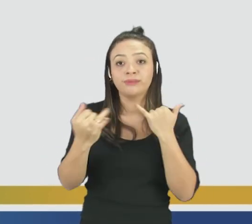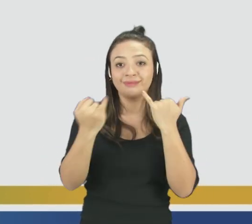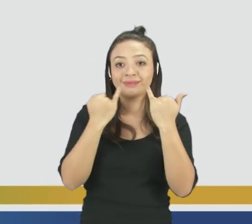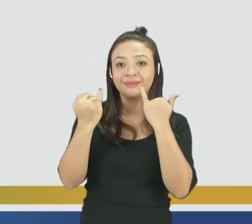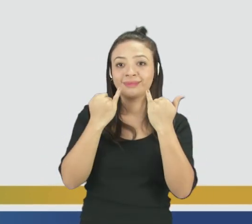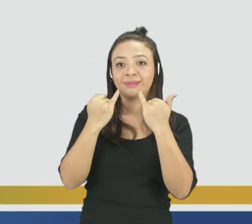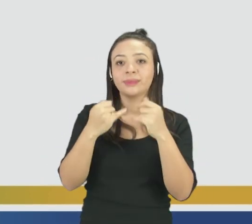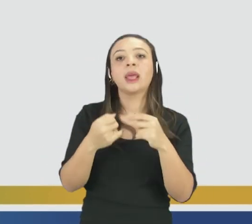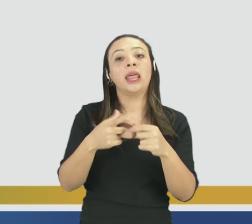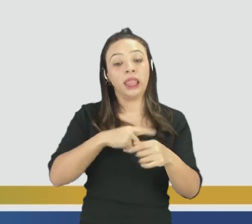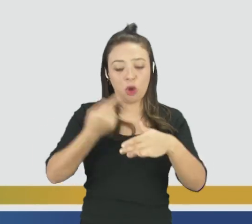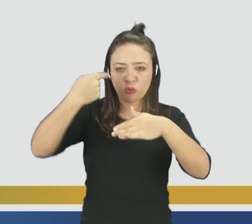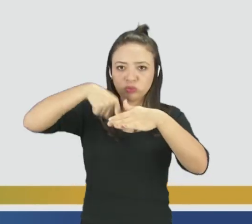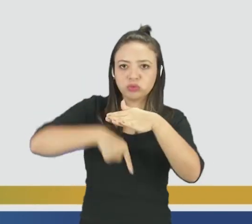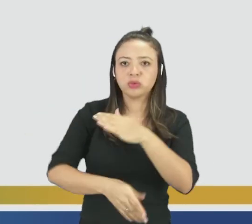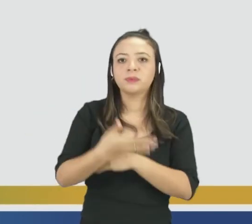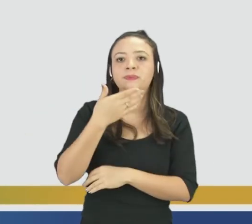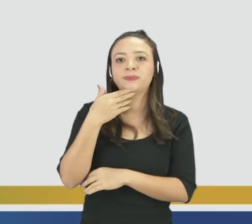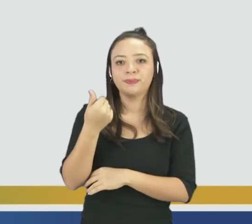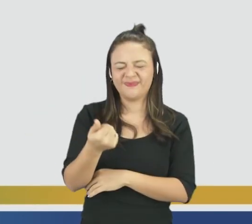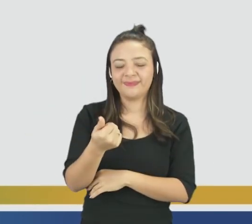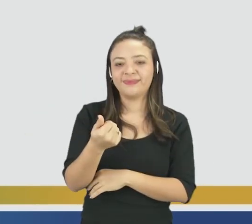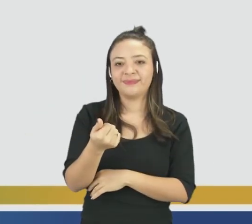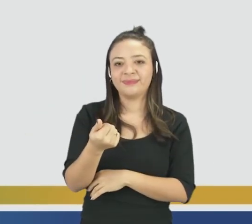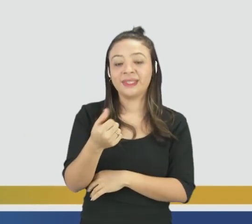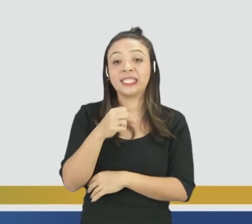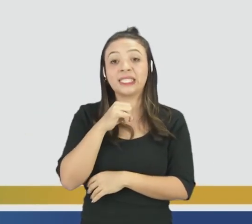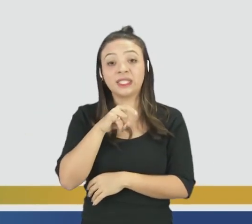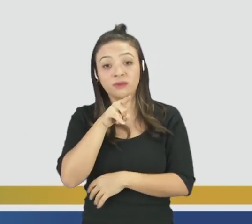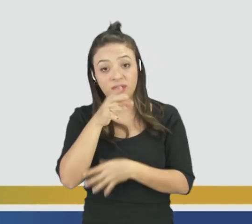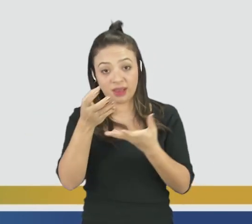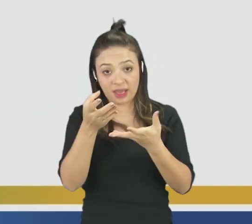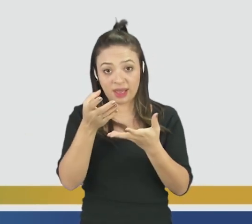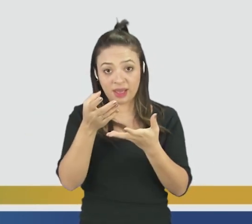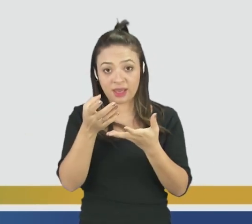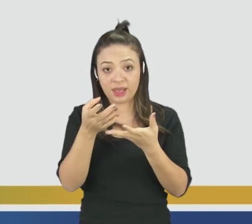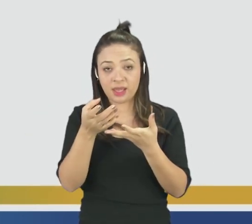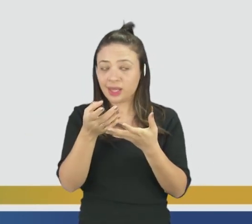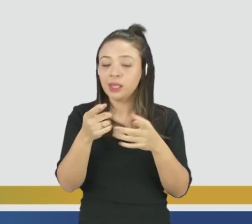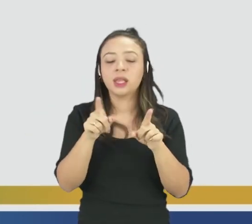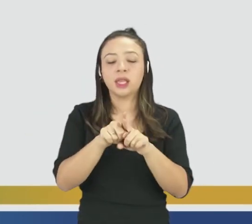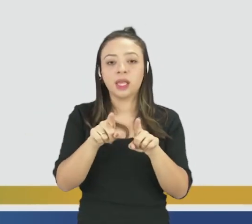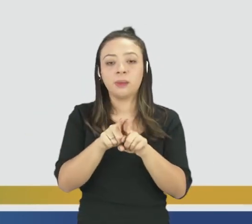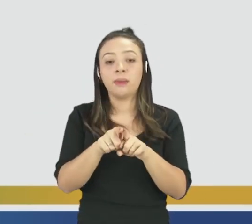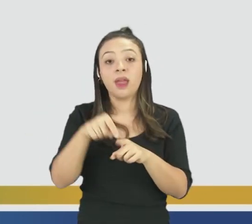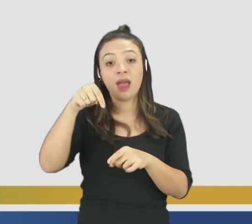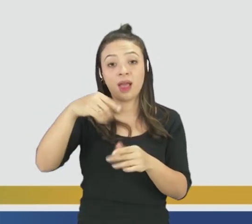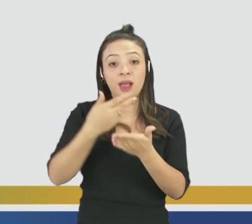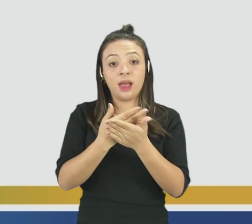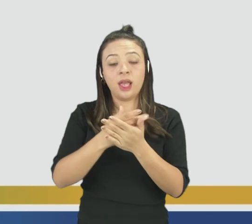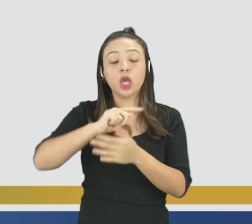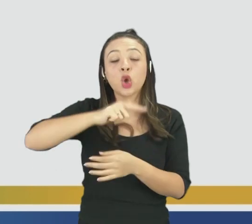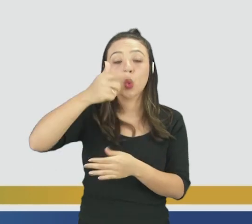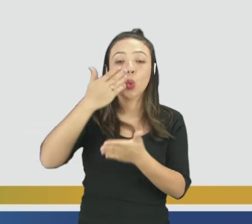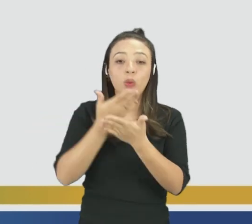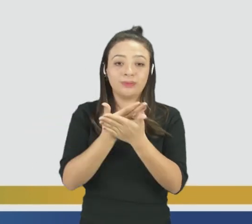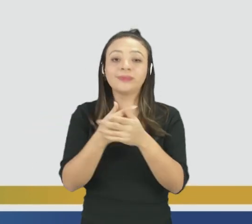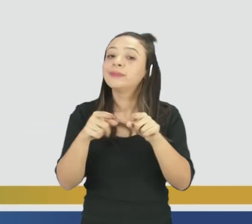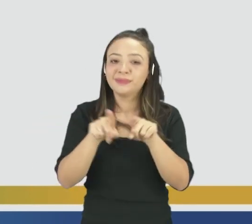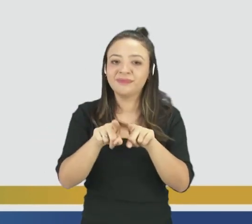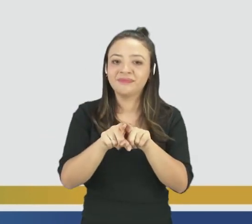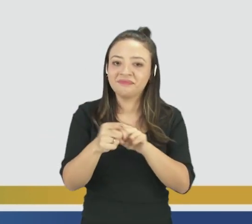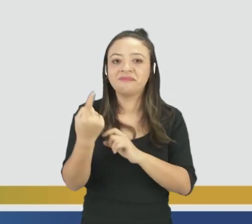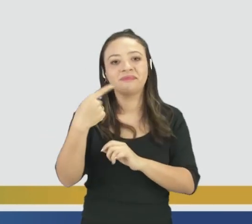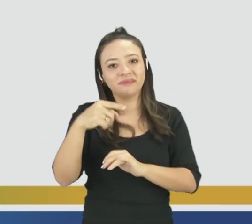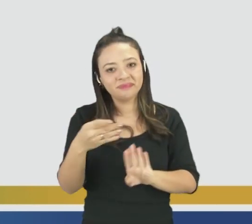e tem um aprofundamento melhor e se quiser ter o acesso a essa aula e a outras aulas